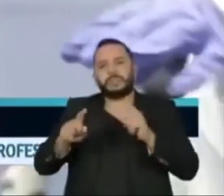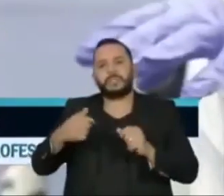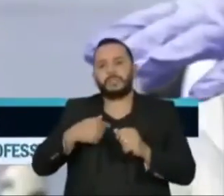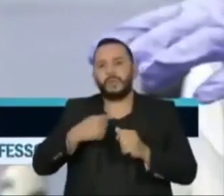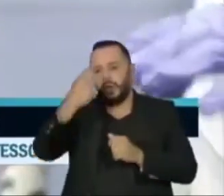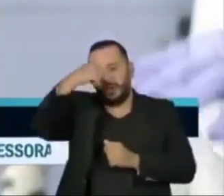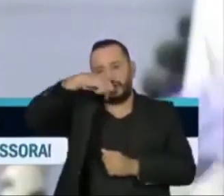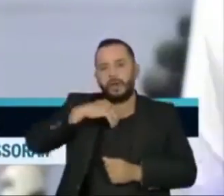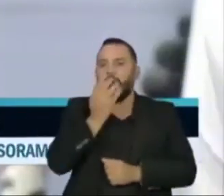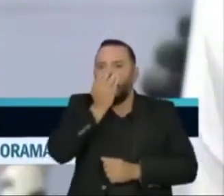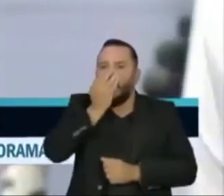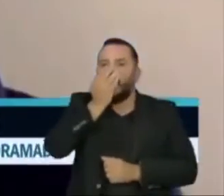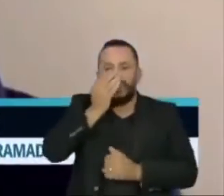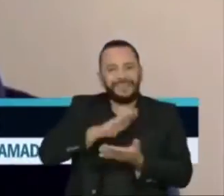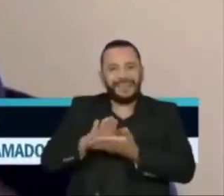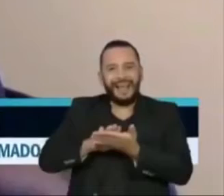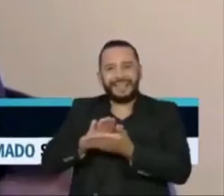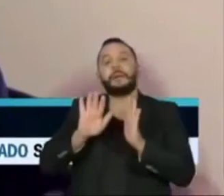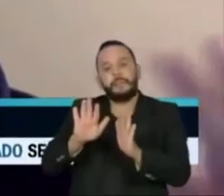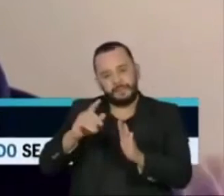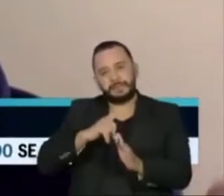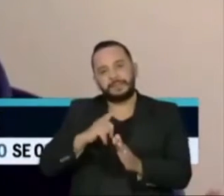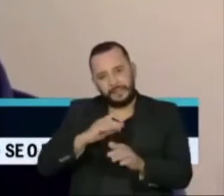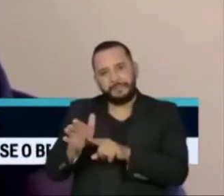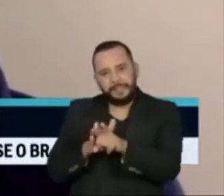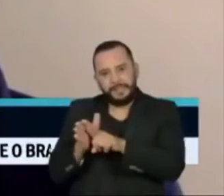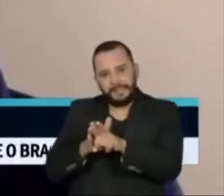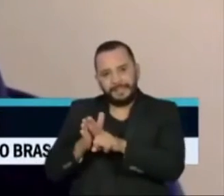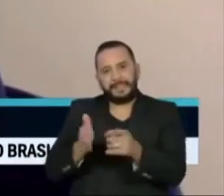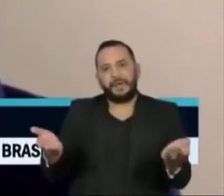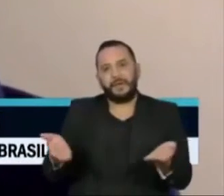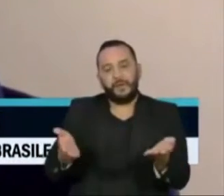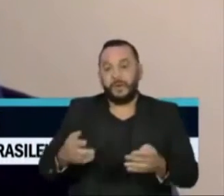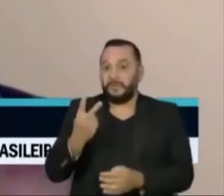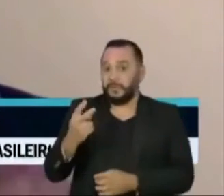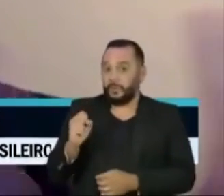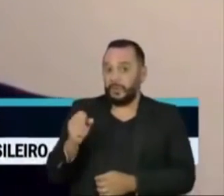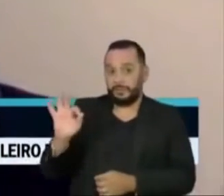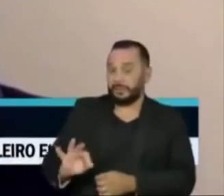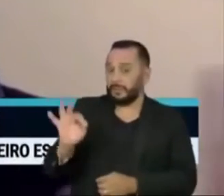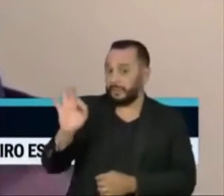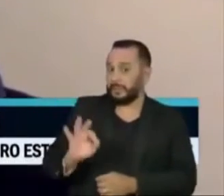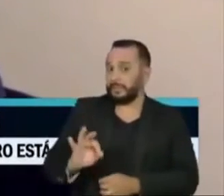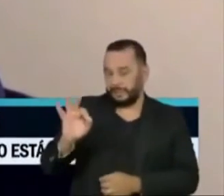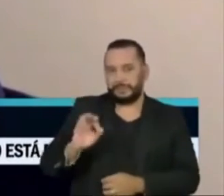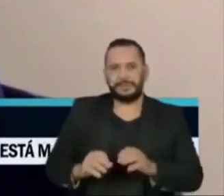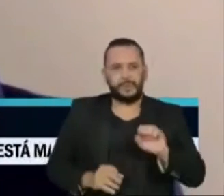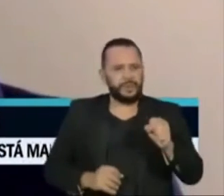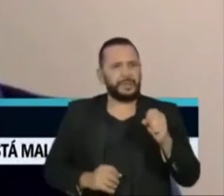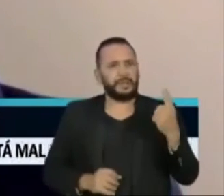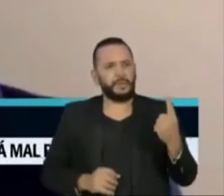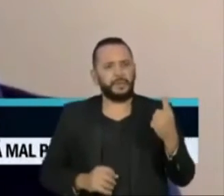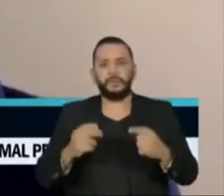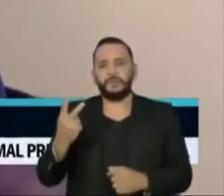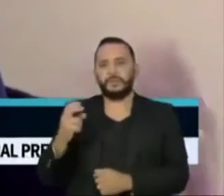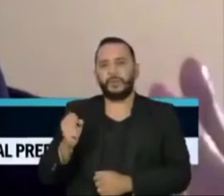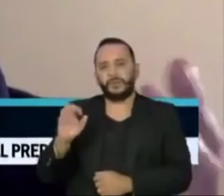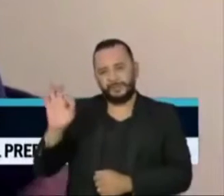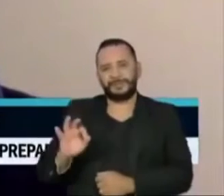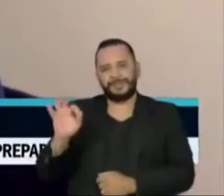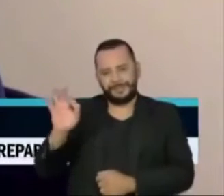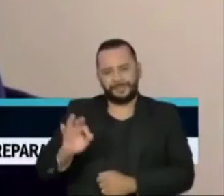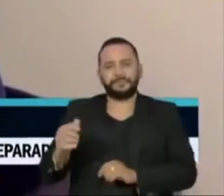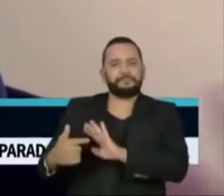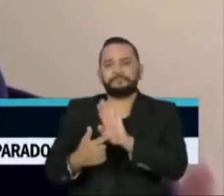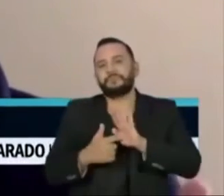oxigenação participam do estudo. Em 28% dos pacientes que a gente analisou, desses 81,